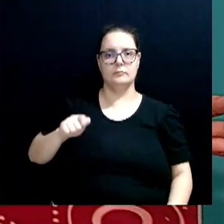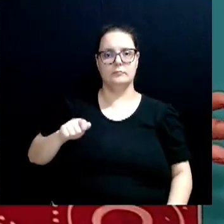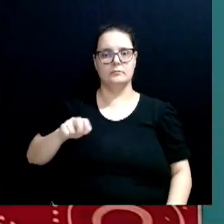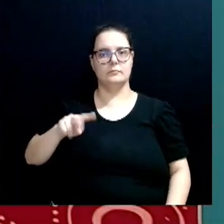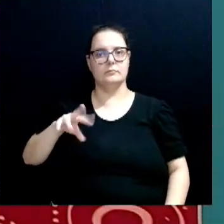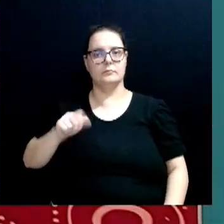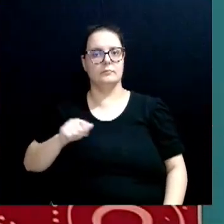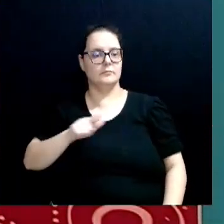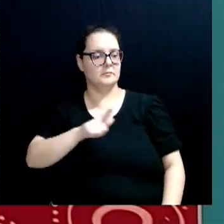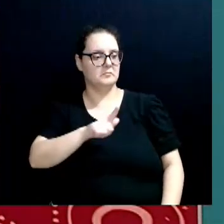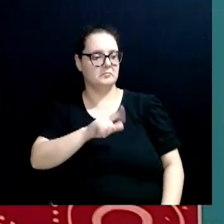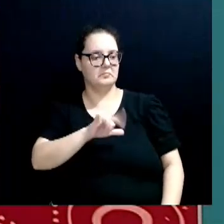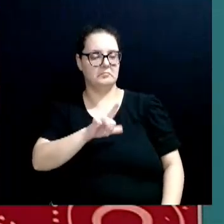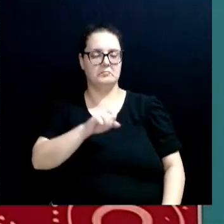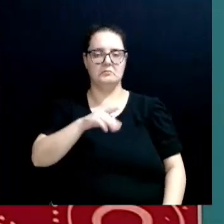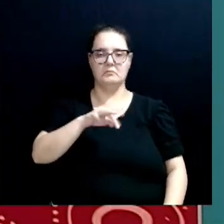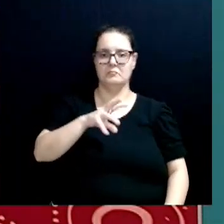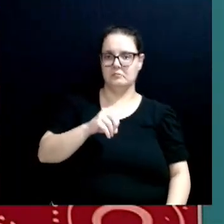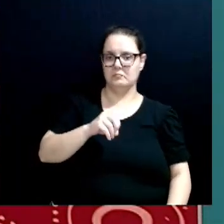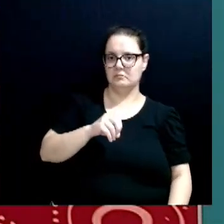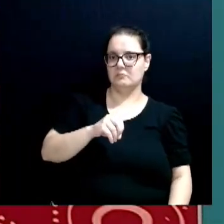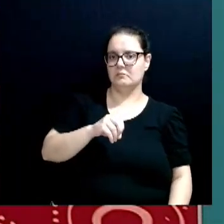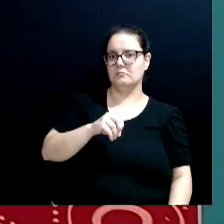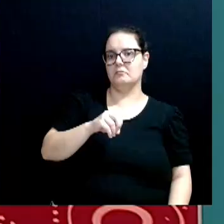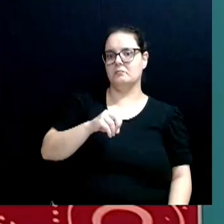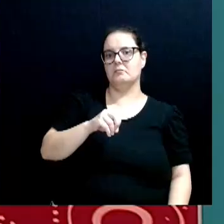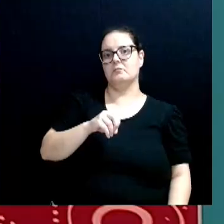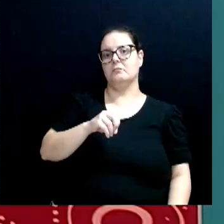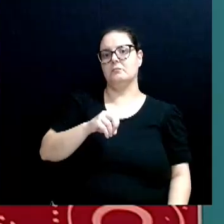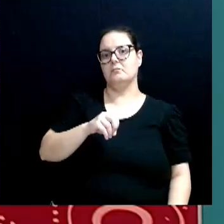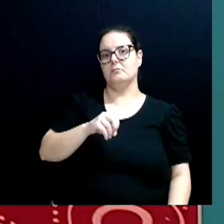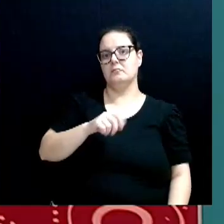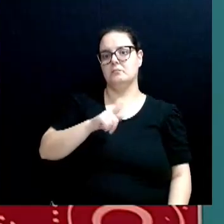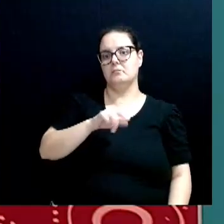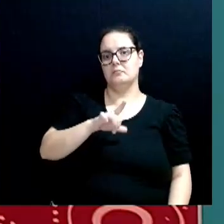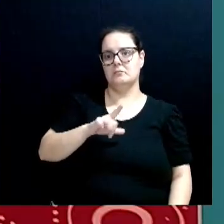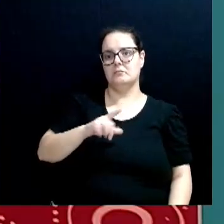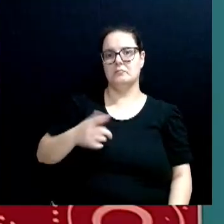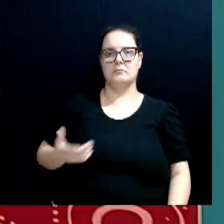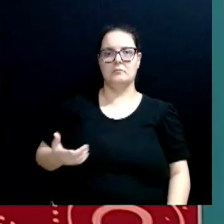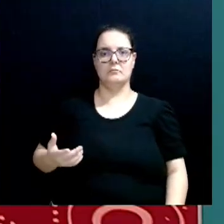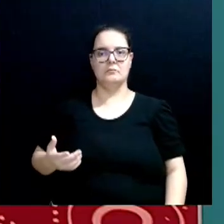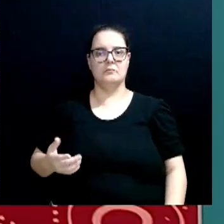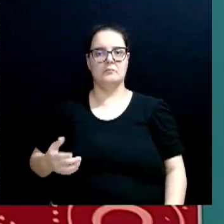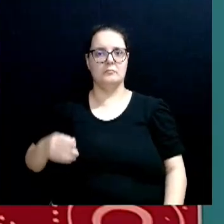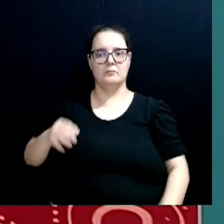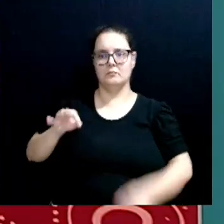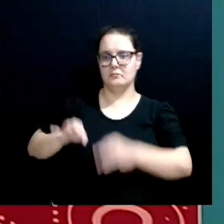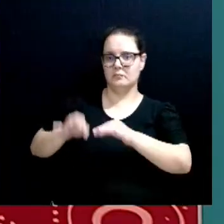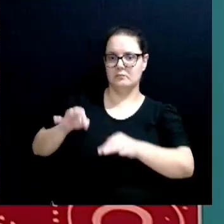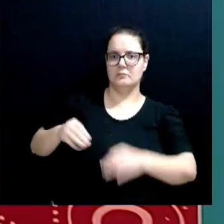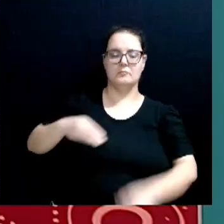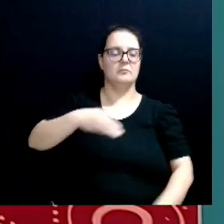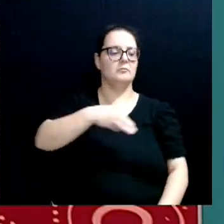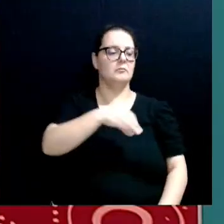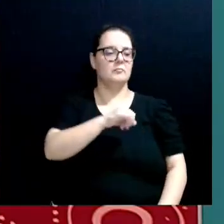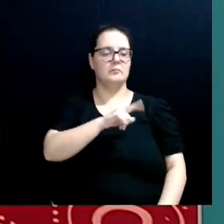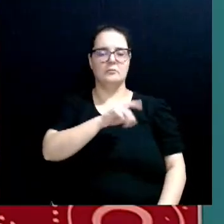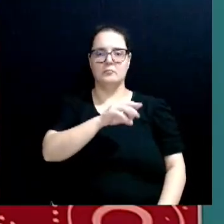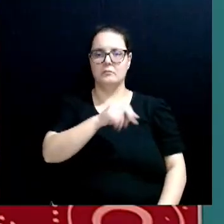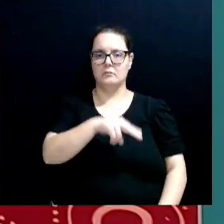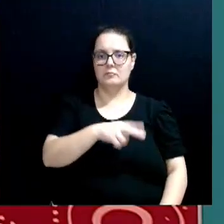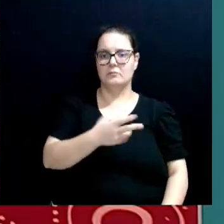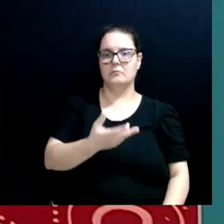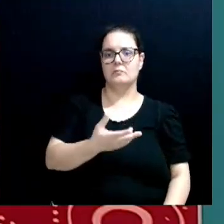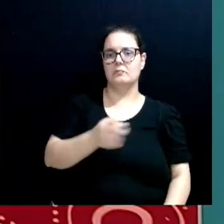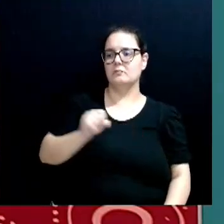Gil, Benedito Gonçalves, o juiz, Milton Gonçalves, ator, Silvio